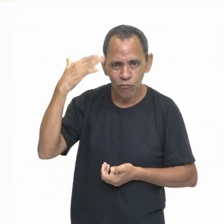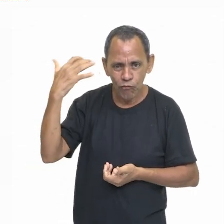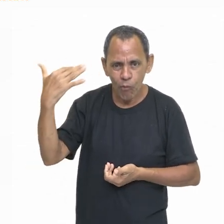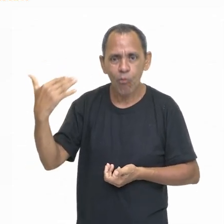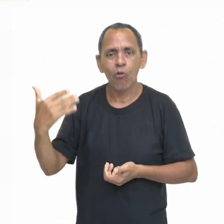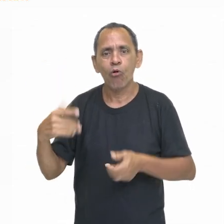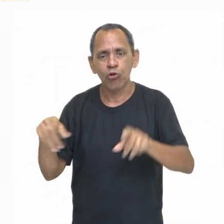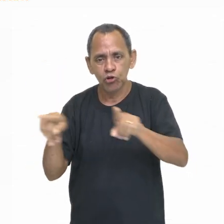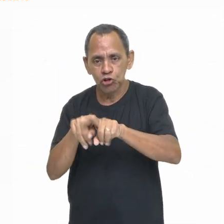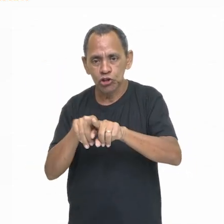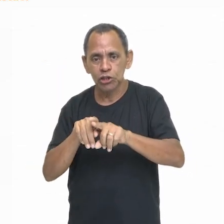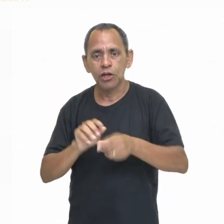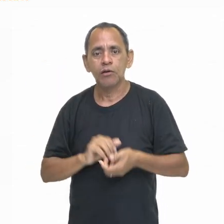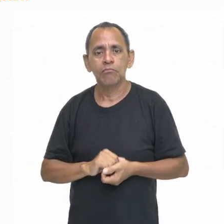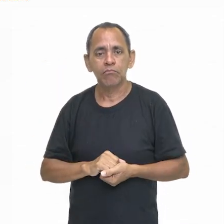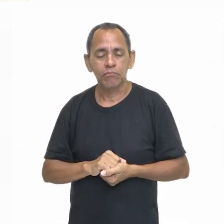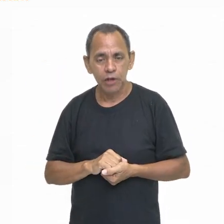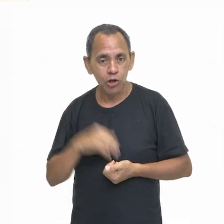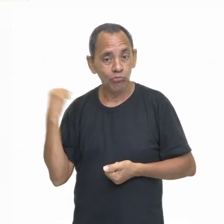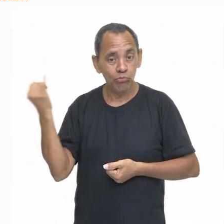foi decifrado, tá?